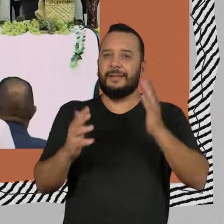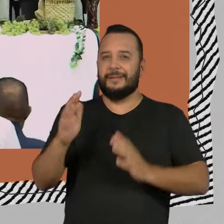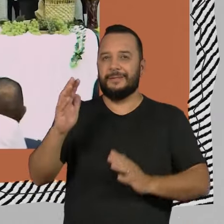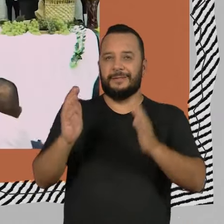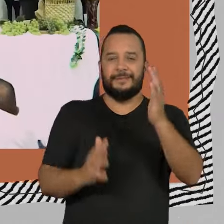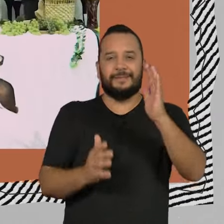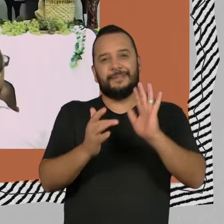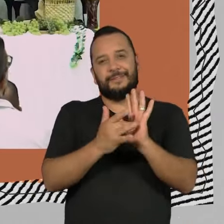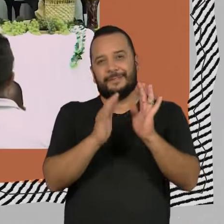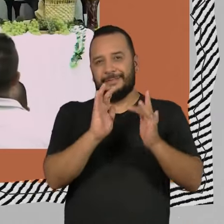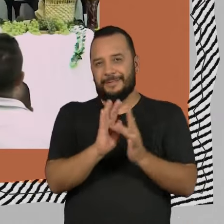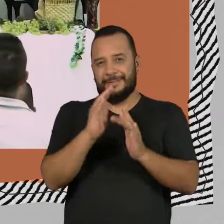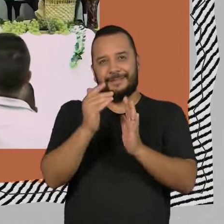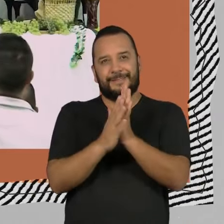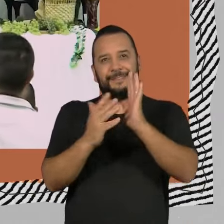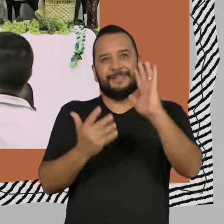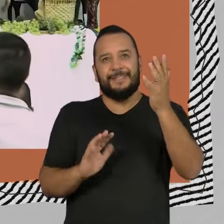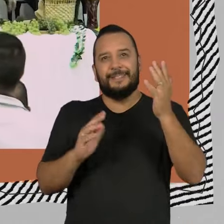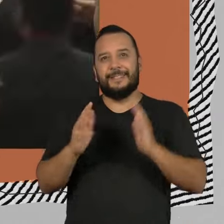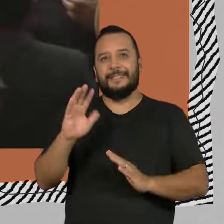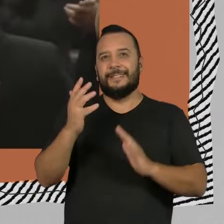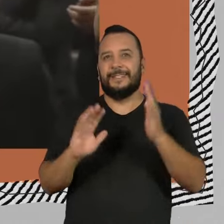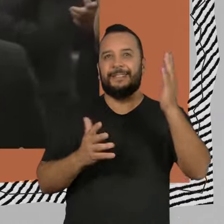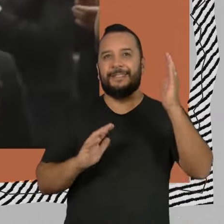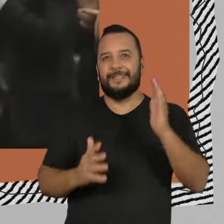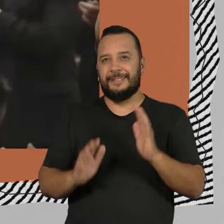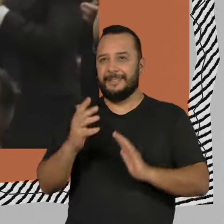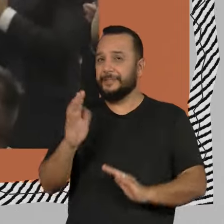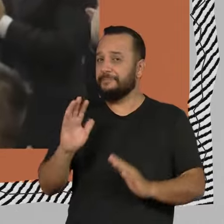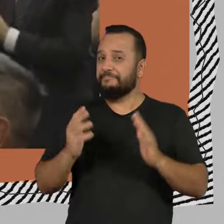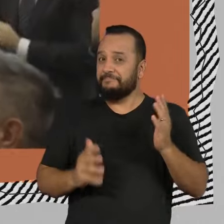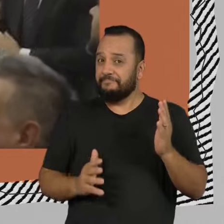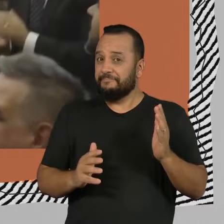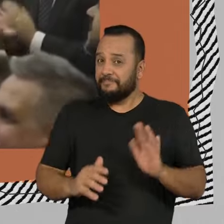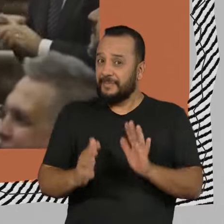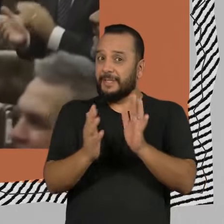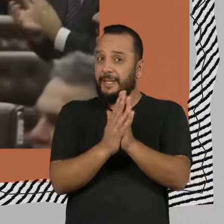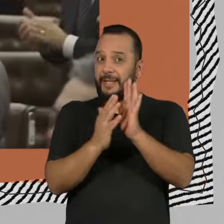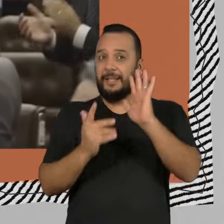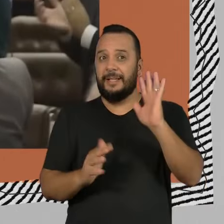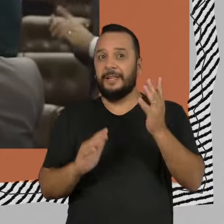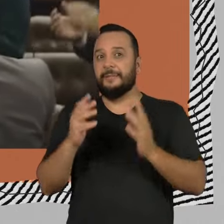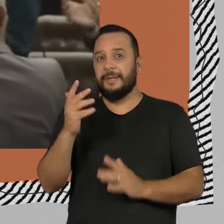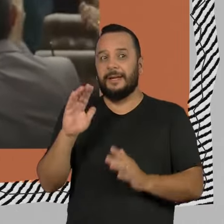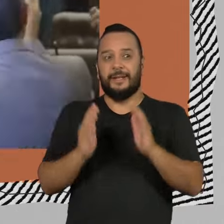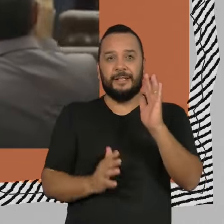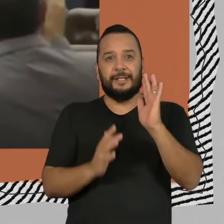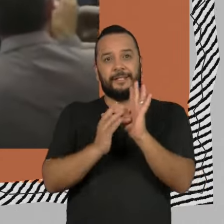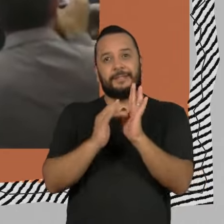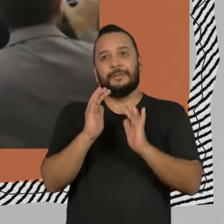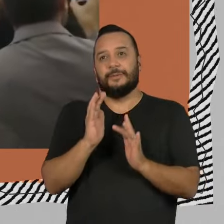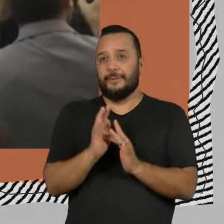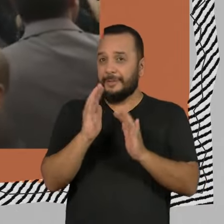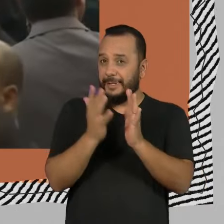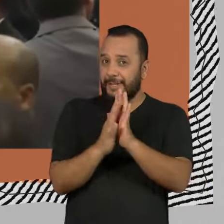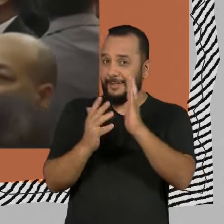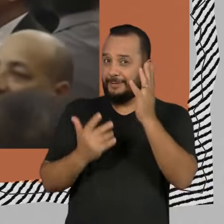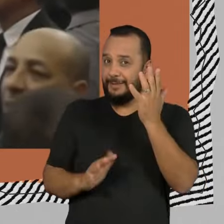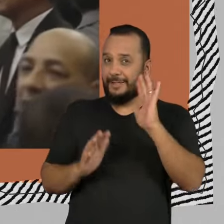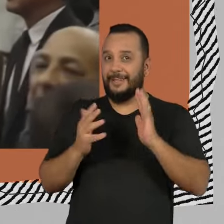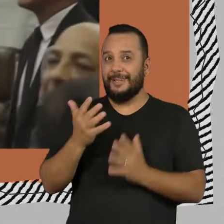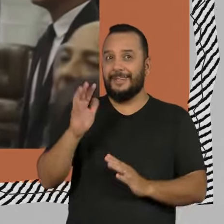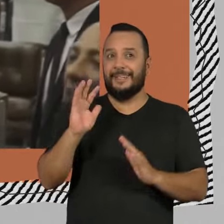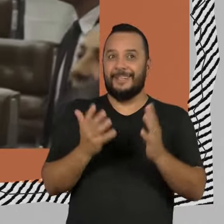né cele T tch tch tch tch tch Celebrai a Cristo